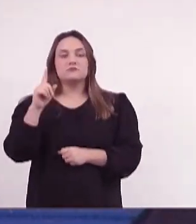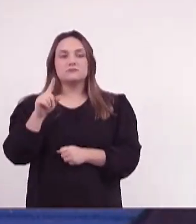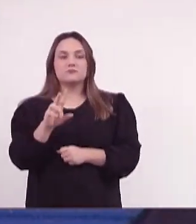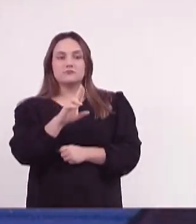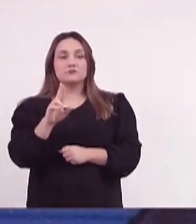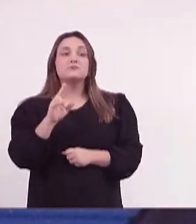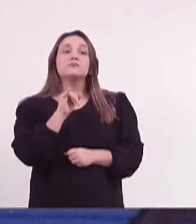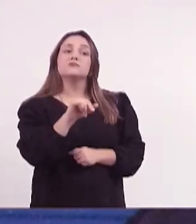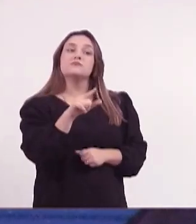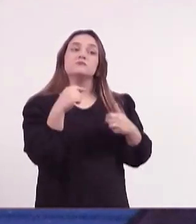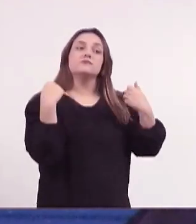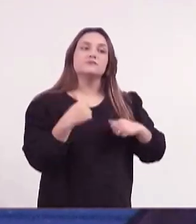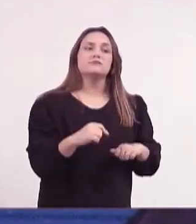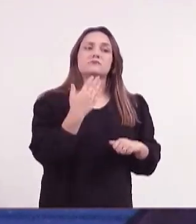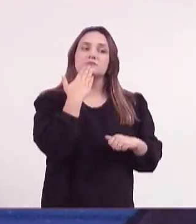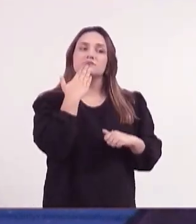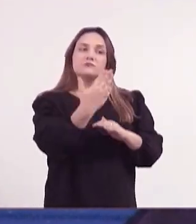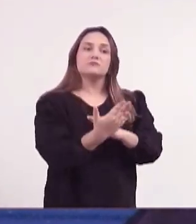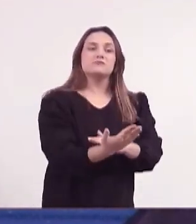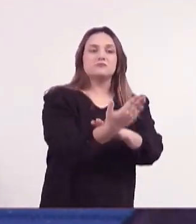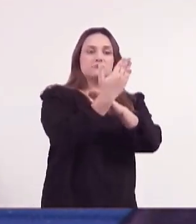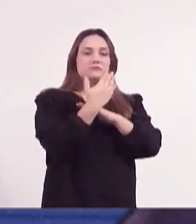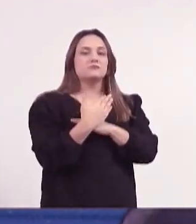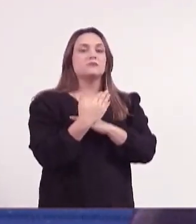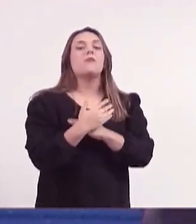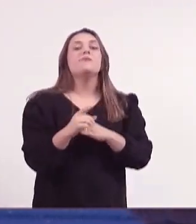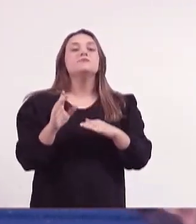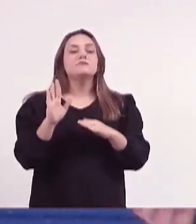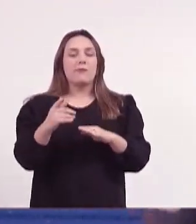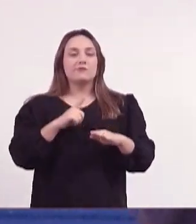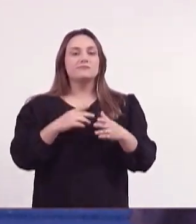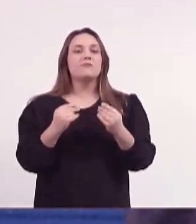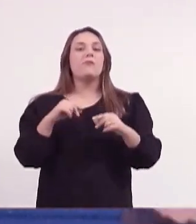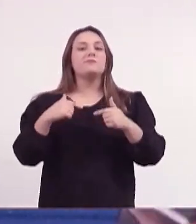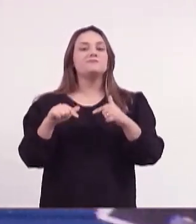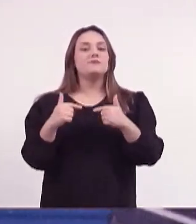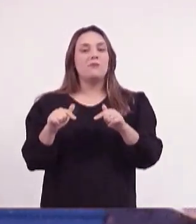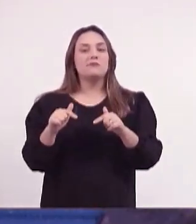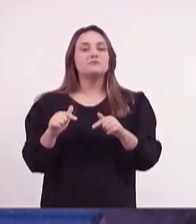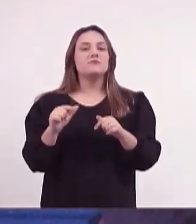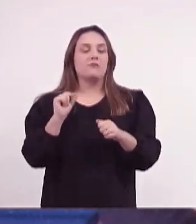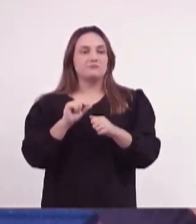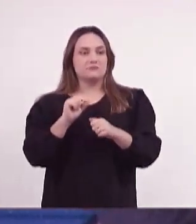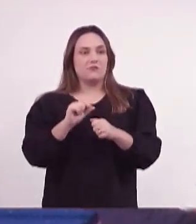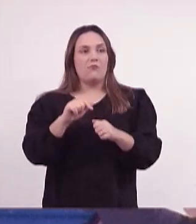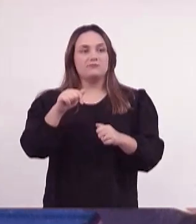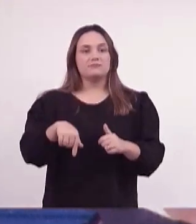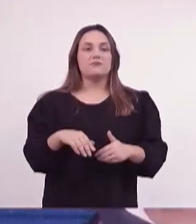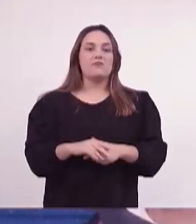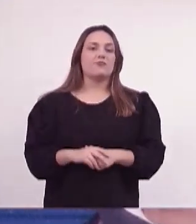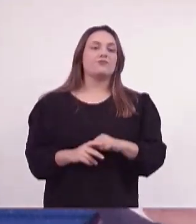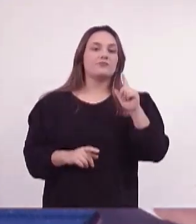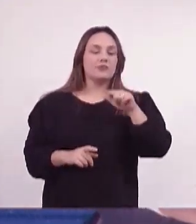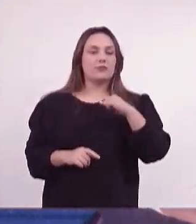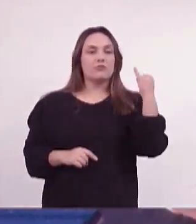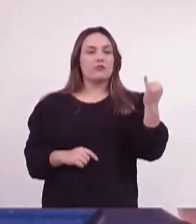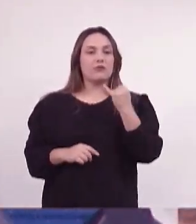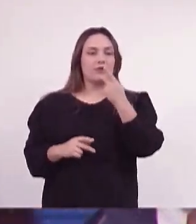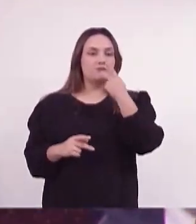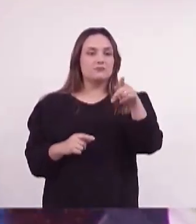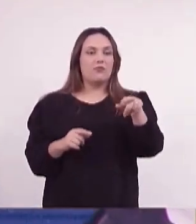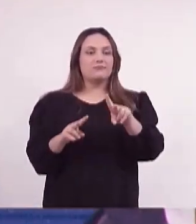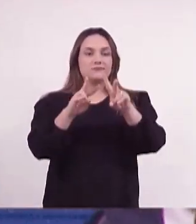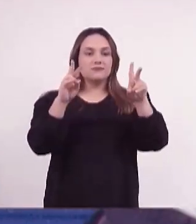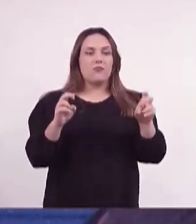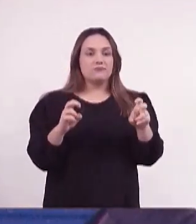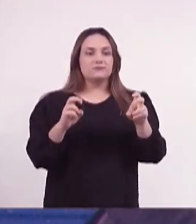precisar, peça ajuda. E diversas ações já estão sendo desenvolvidas. É importante falar sobre o assunto